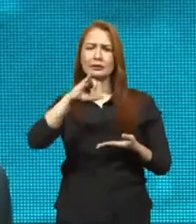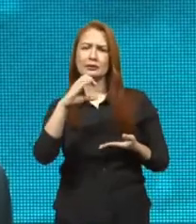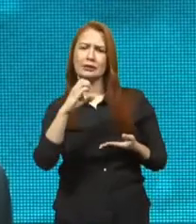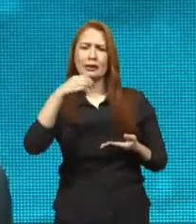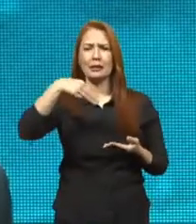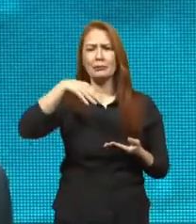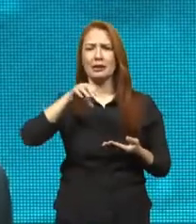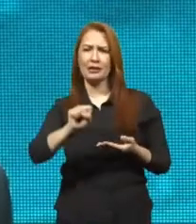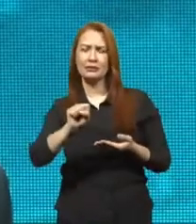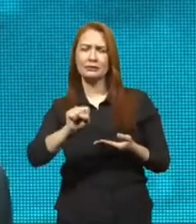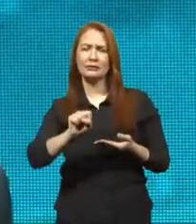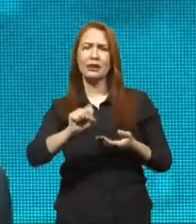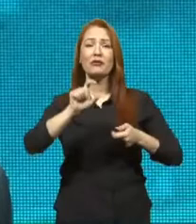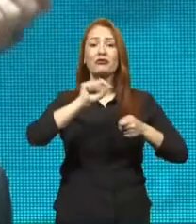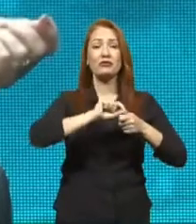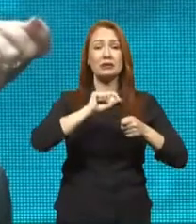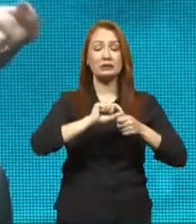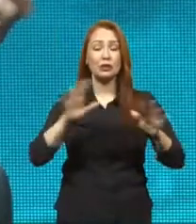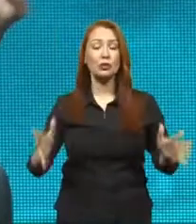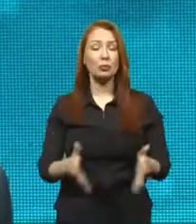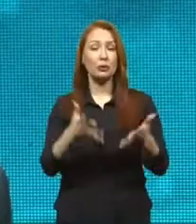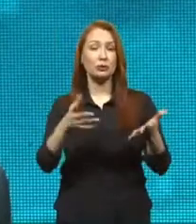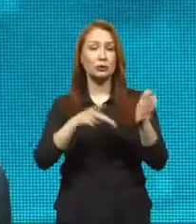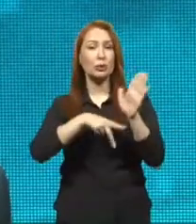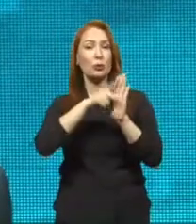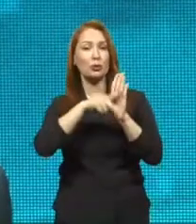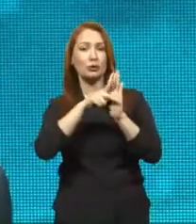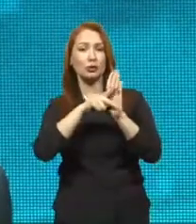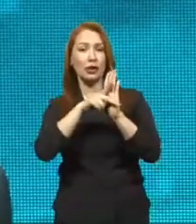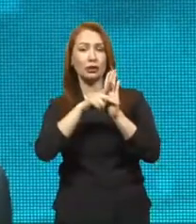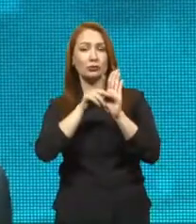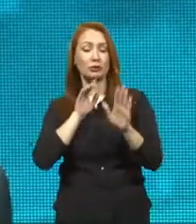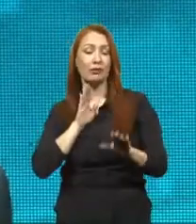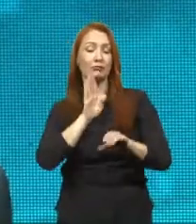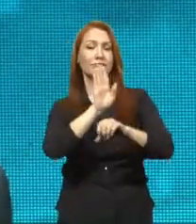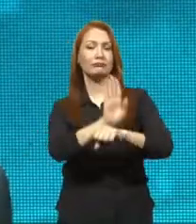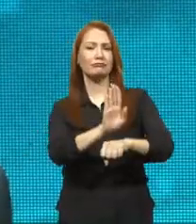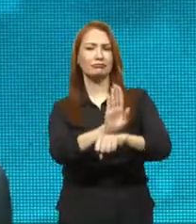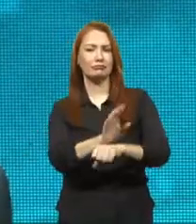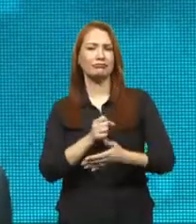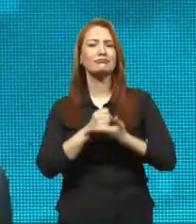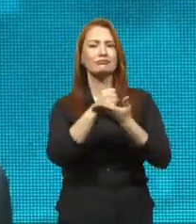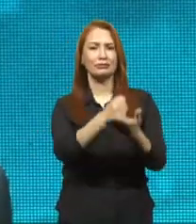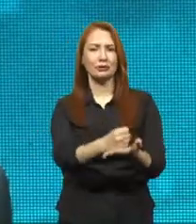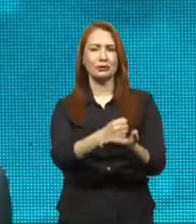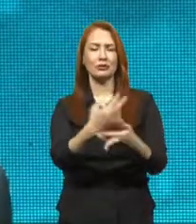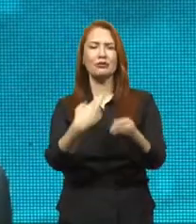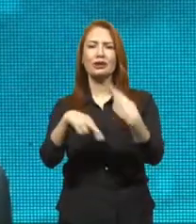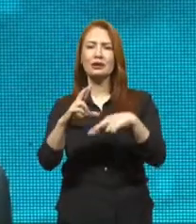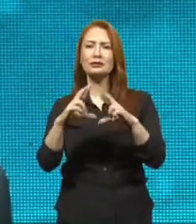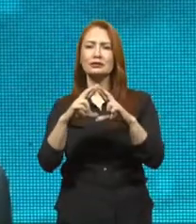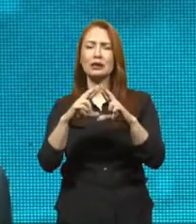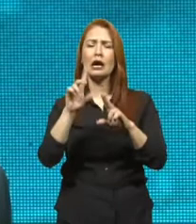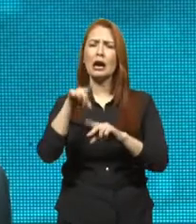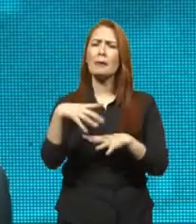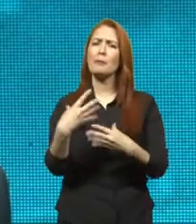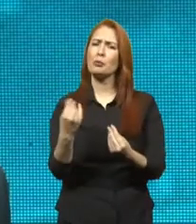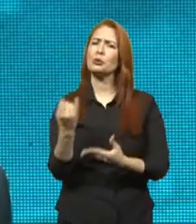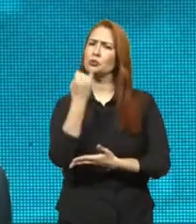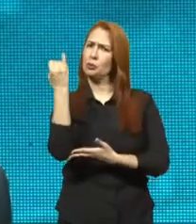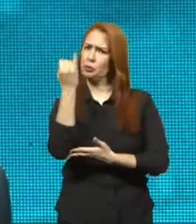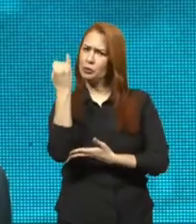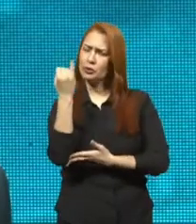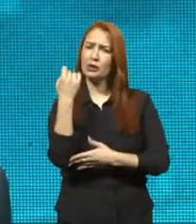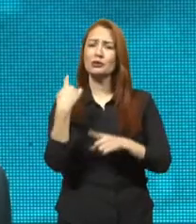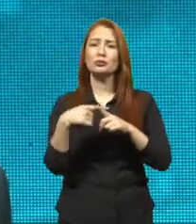ao fazer patrocínios de projetos de incentivo à reciclagem. Eu acho que isso é uma coisa importantíssima que o Estado está